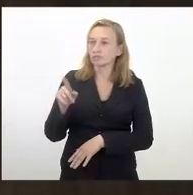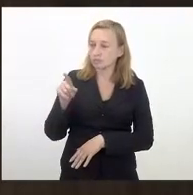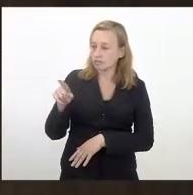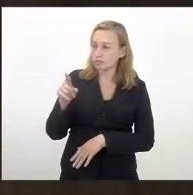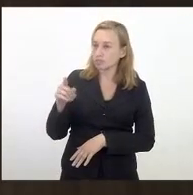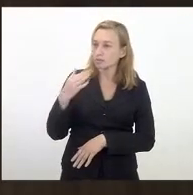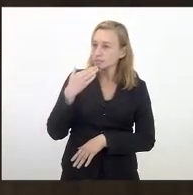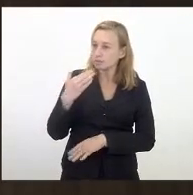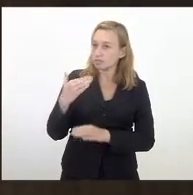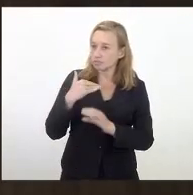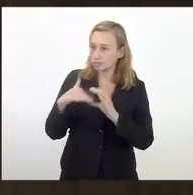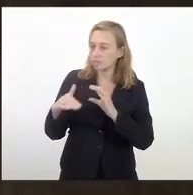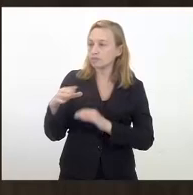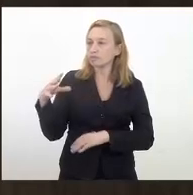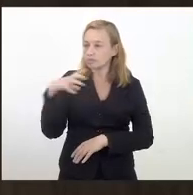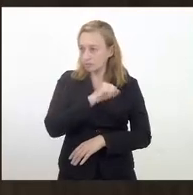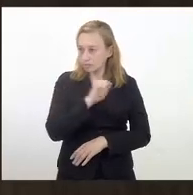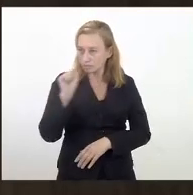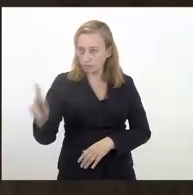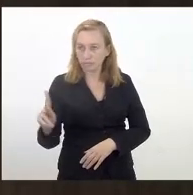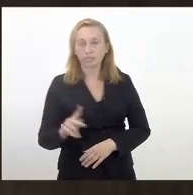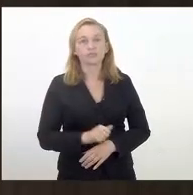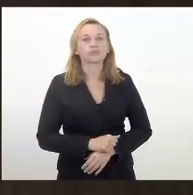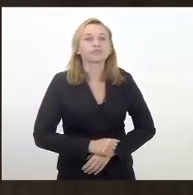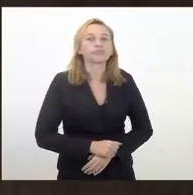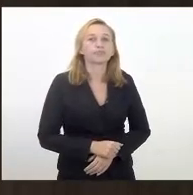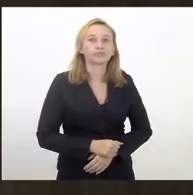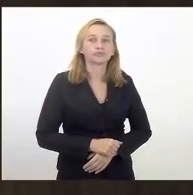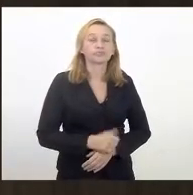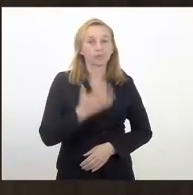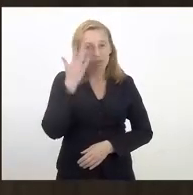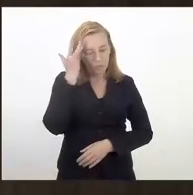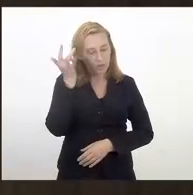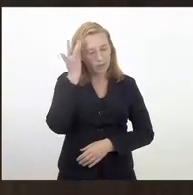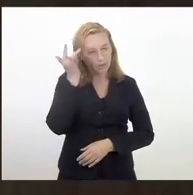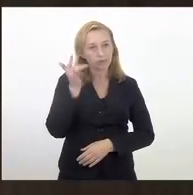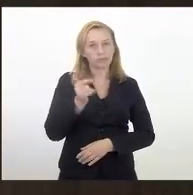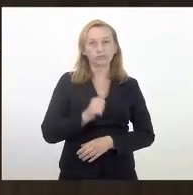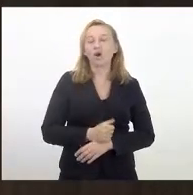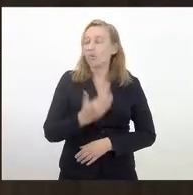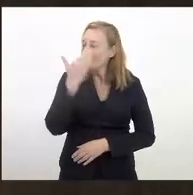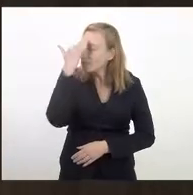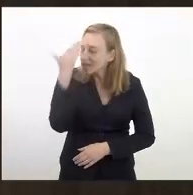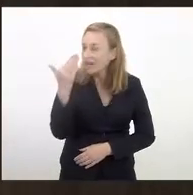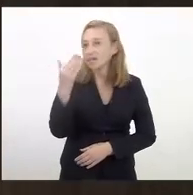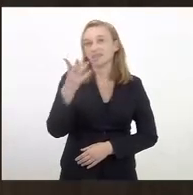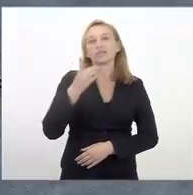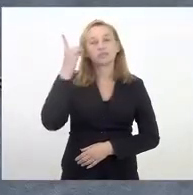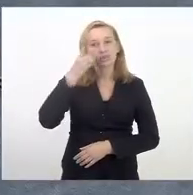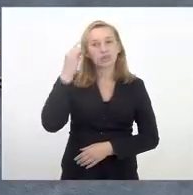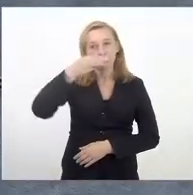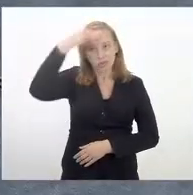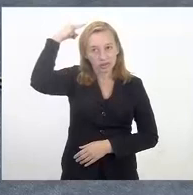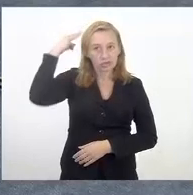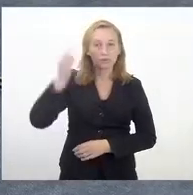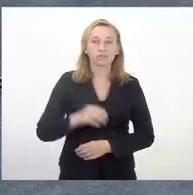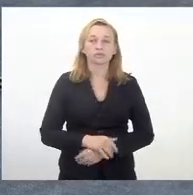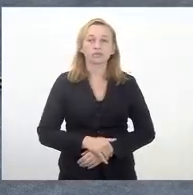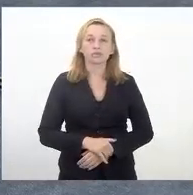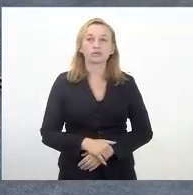acabou de encaminhar é urgente é já amanhã mesmo já tá muito obrigada Deputado Márcio